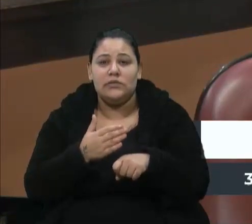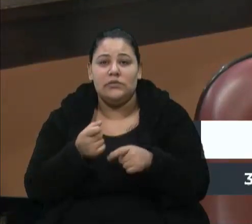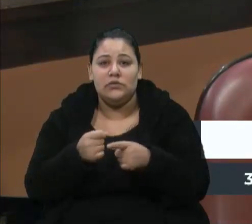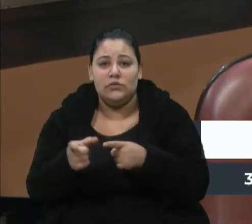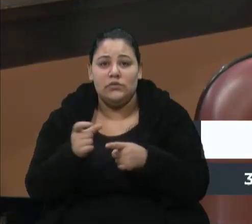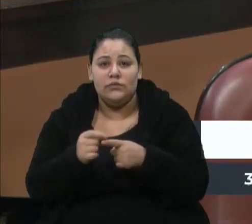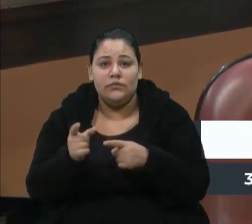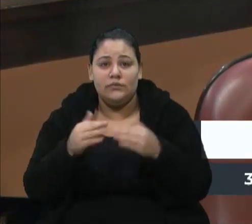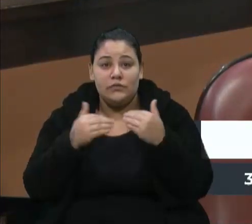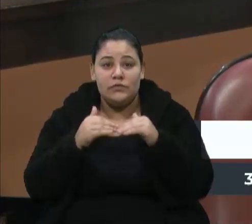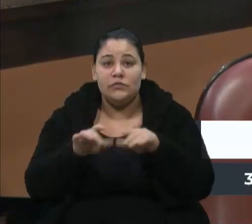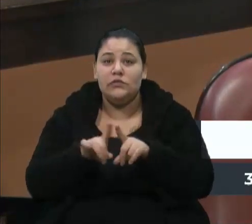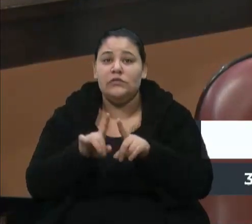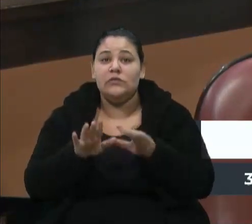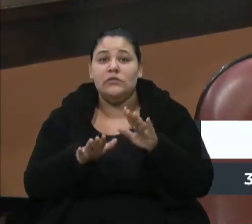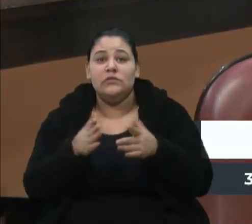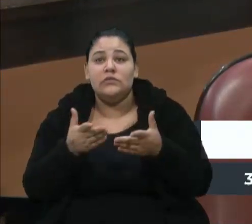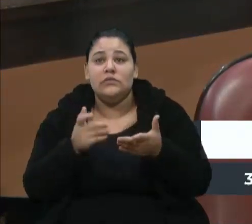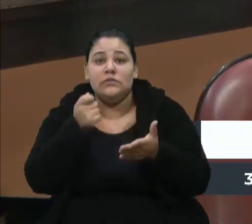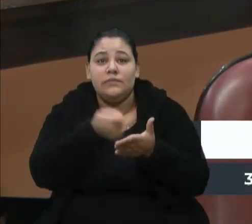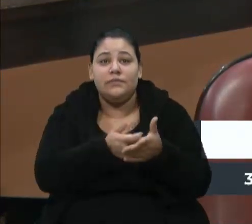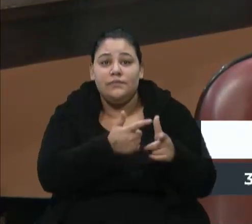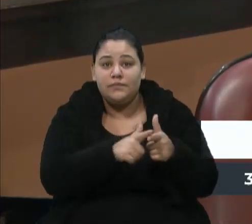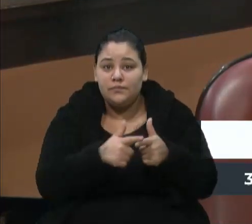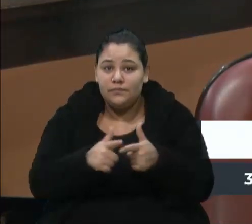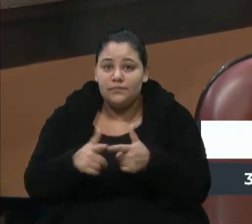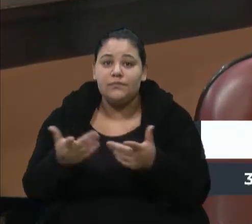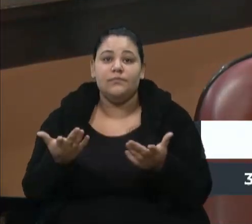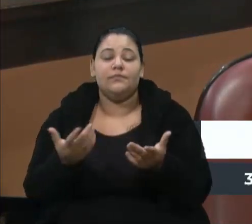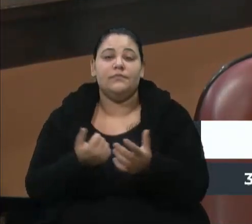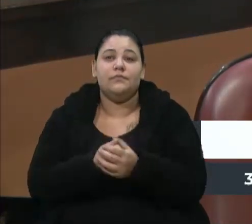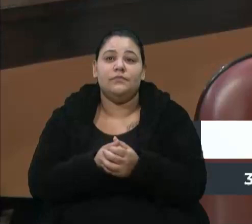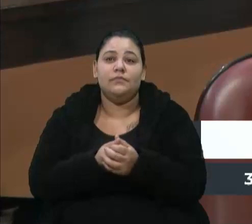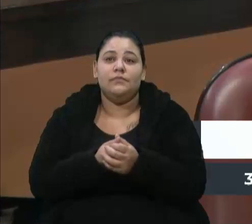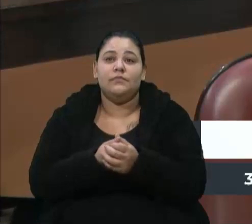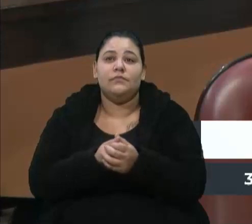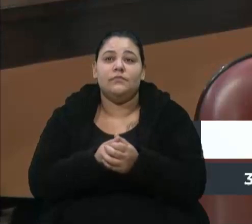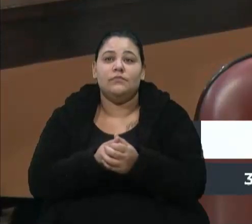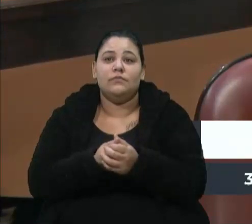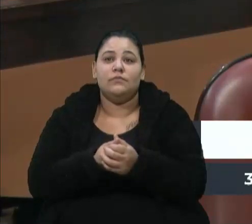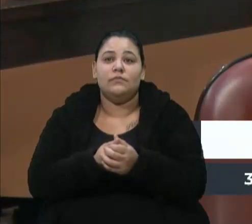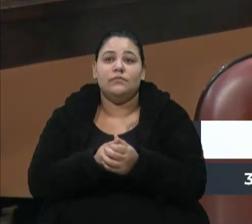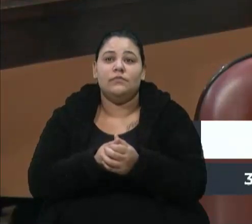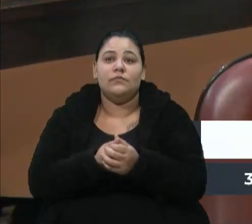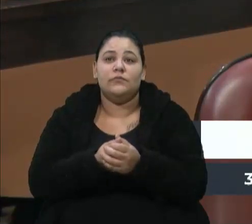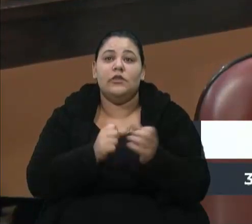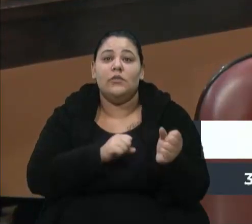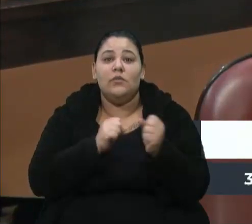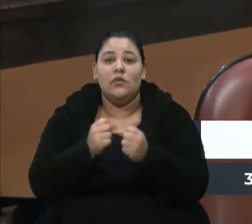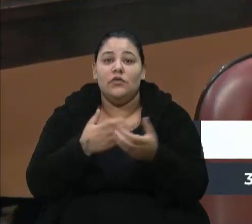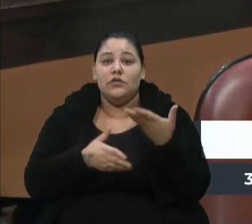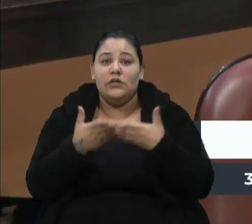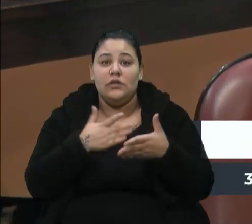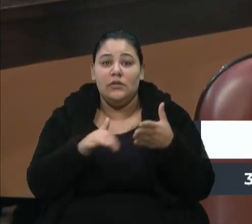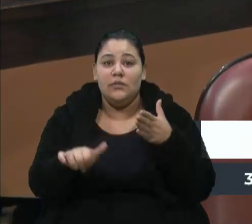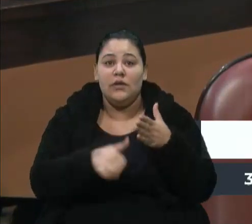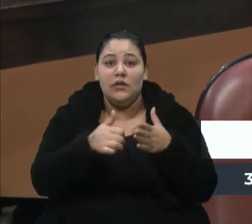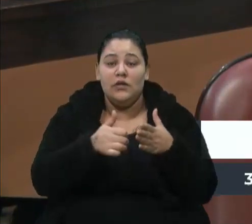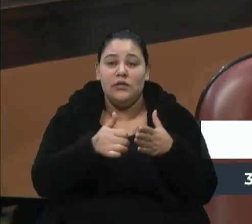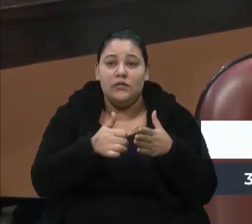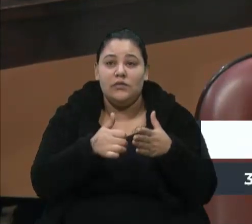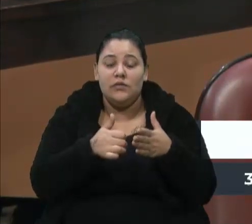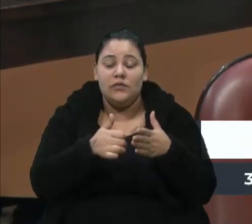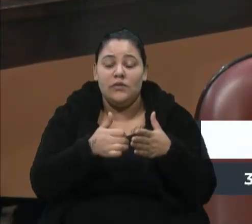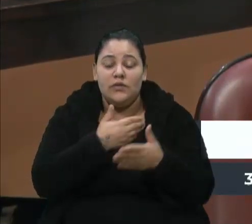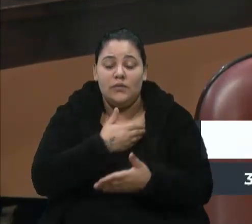dos caminhões, talvez pague o financiamento. Pague, e aí pode atender melhor a população. É isso que